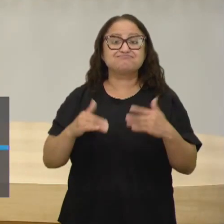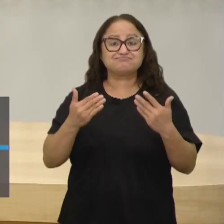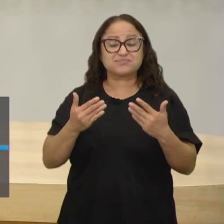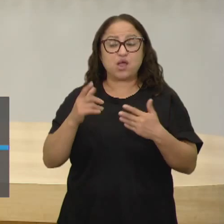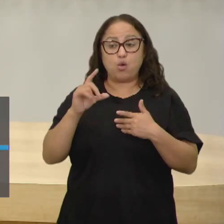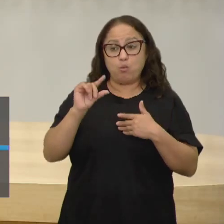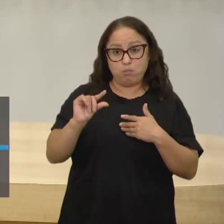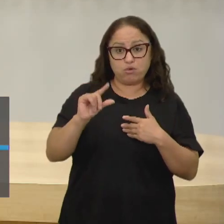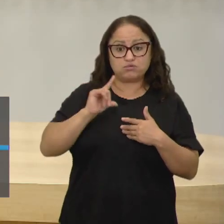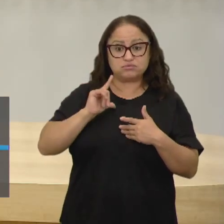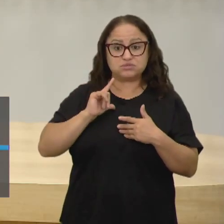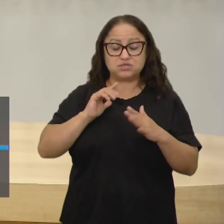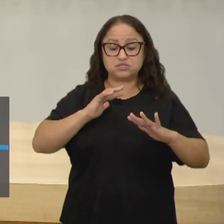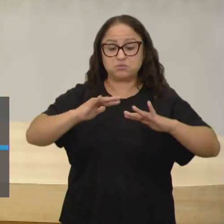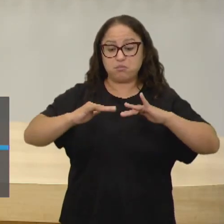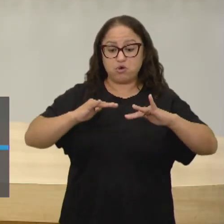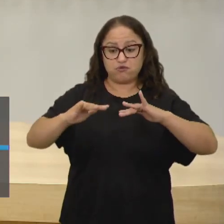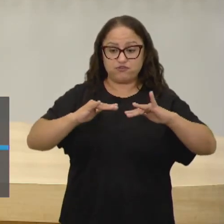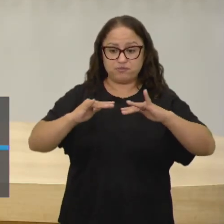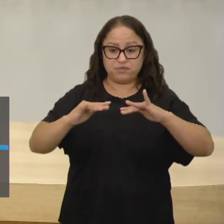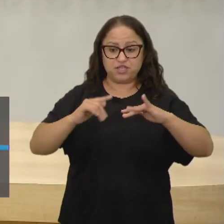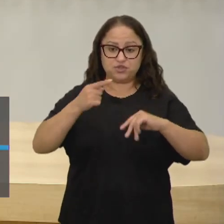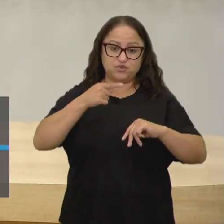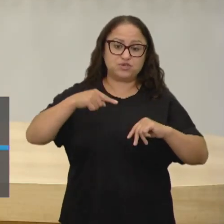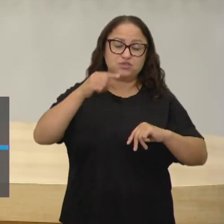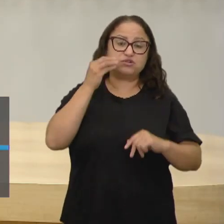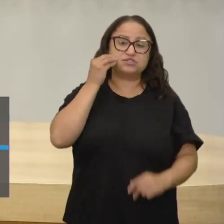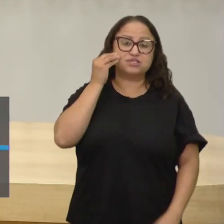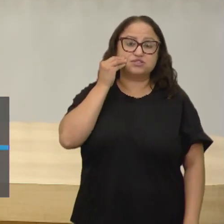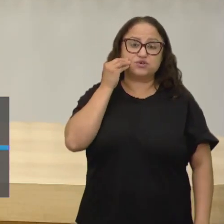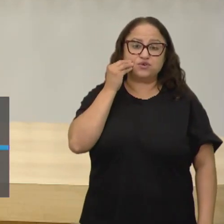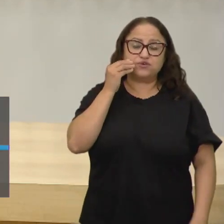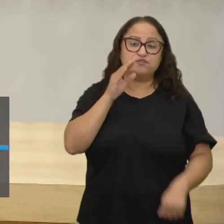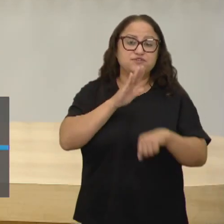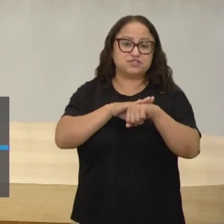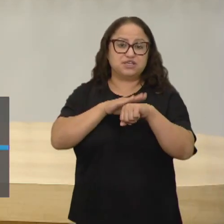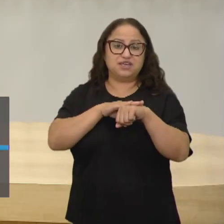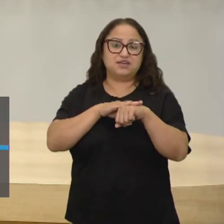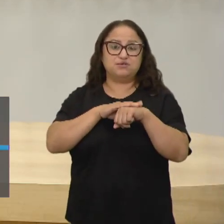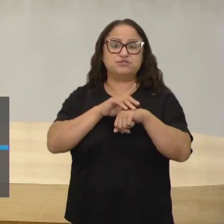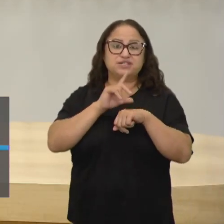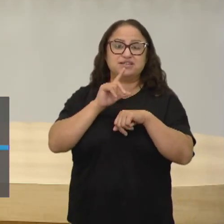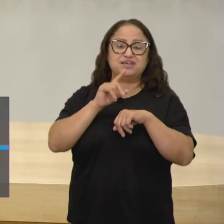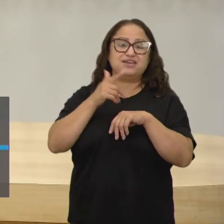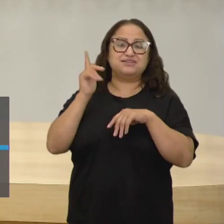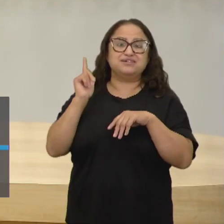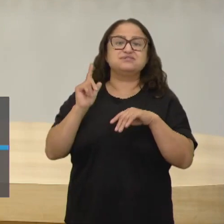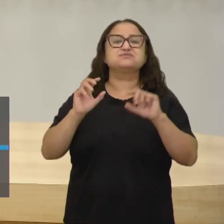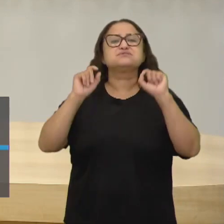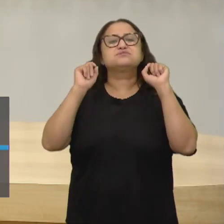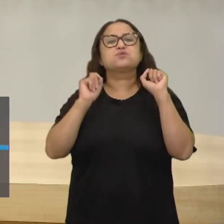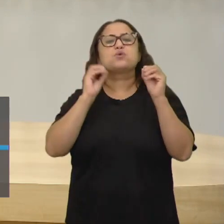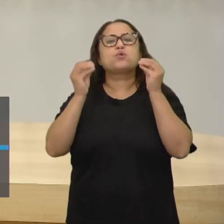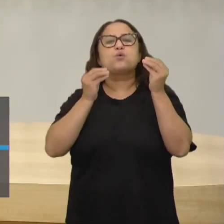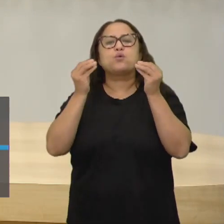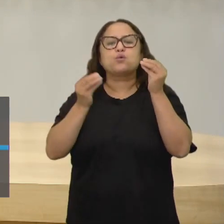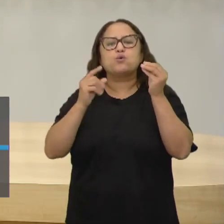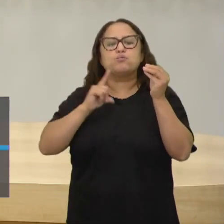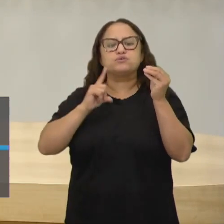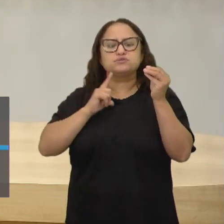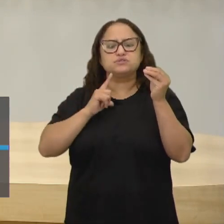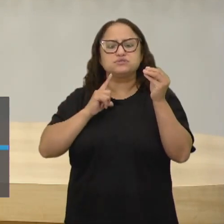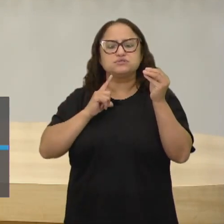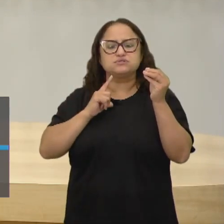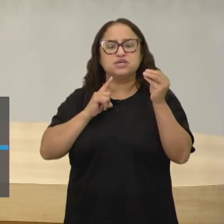pouco foi esse movimento que a gente tentou fazer aqui no nosso encontro de hoje, pensando como áreas distintas do